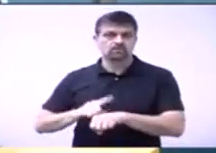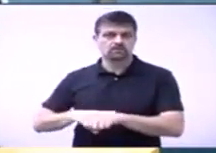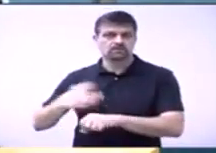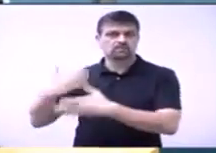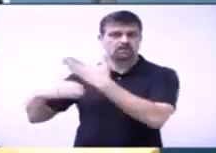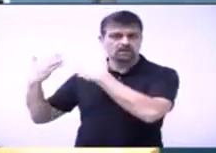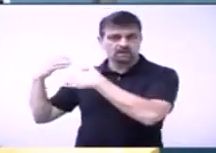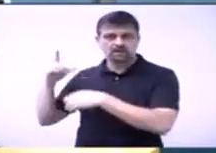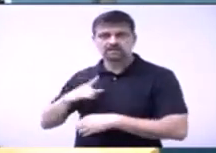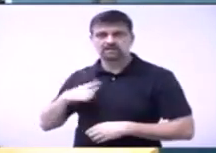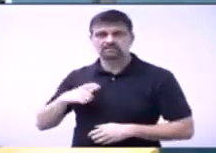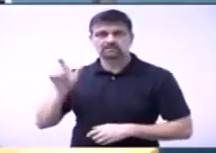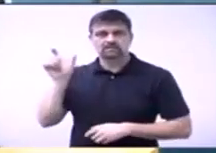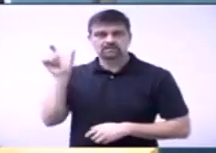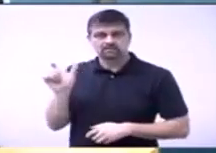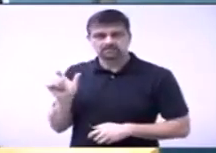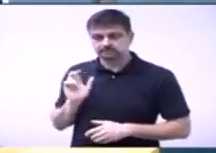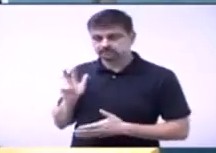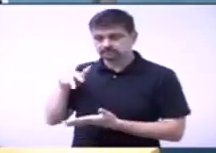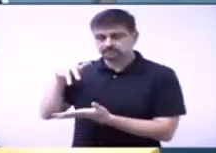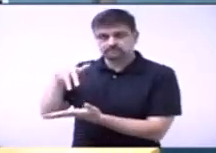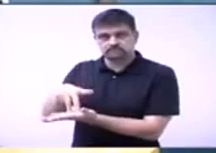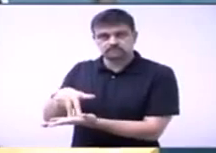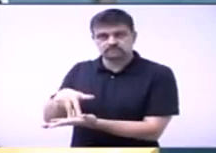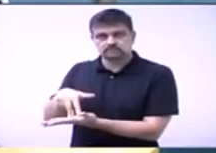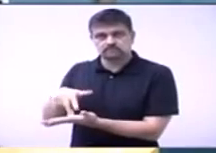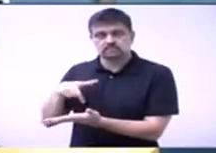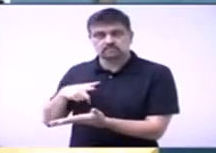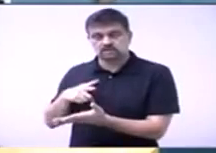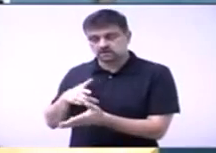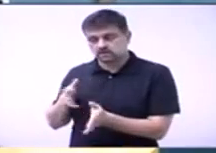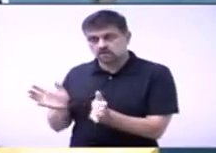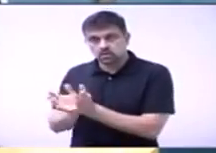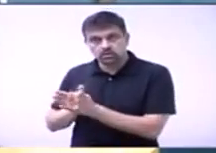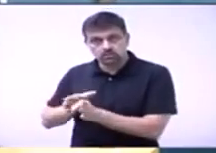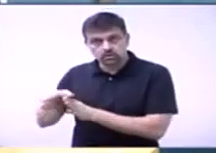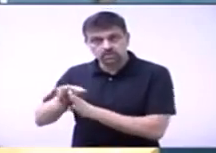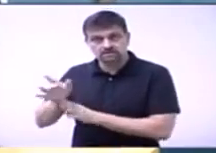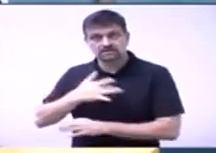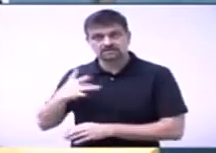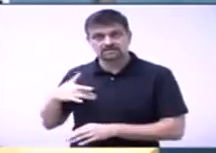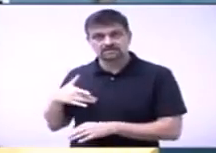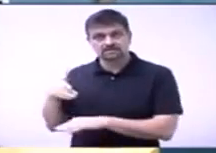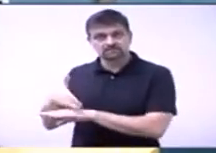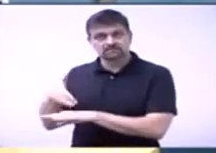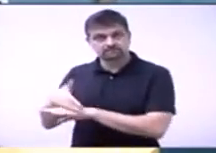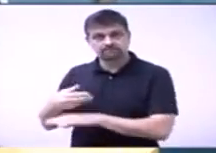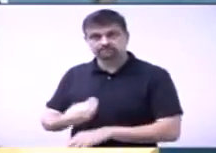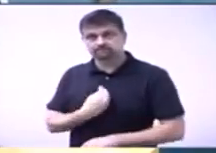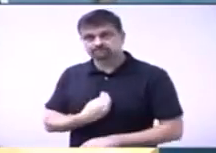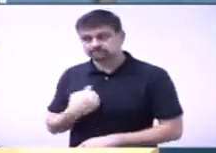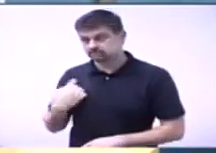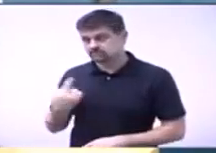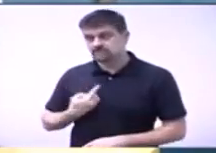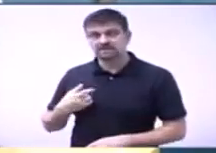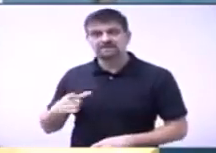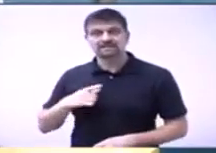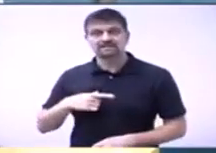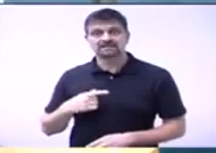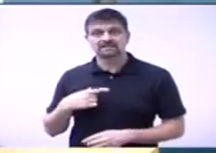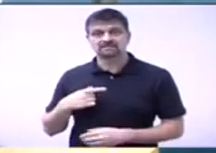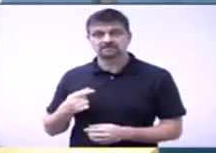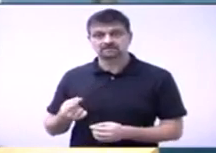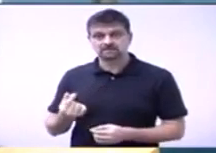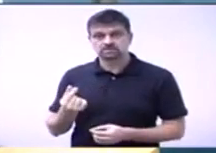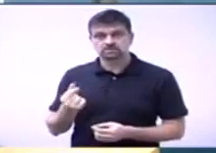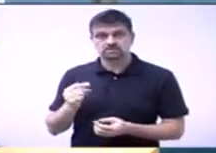bancada, por pessoa que, inclusive, fez parte do Conselho Municipal de Saúde, mas onde a gente teve desvio das